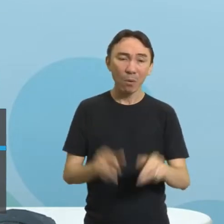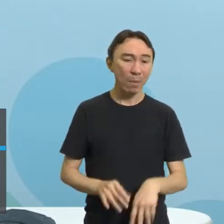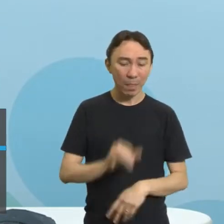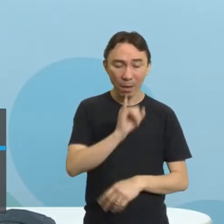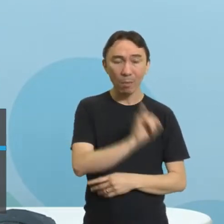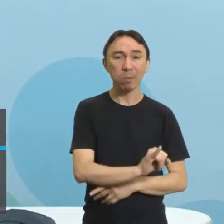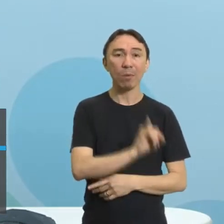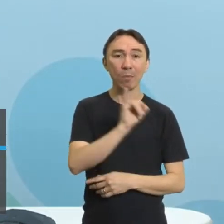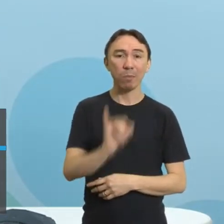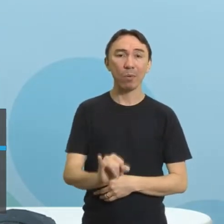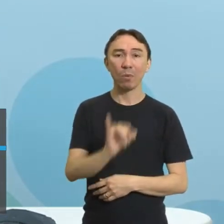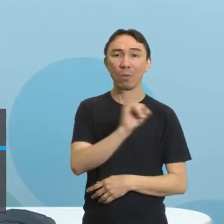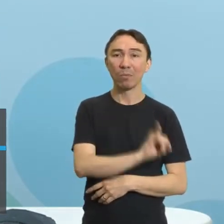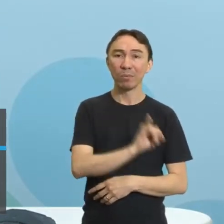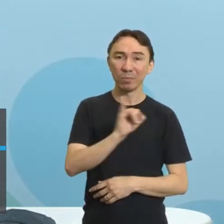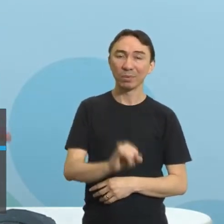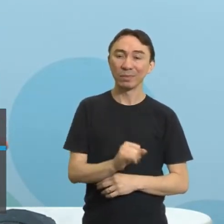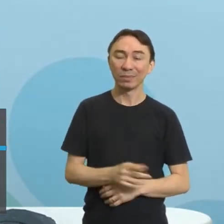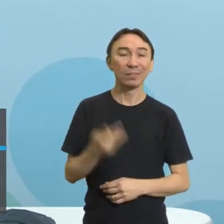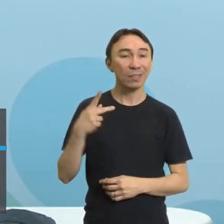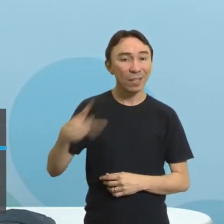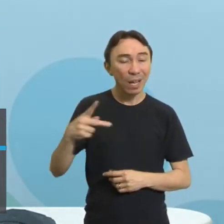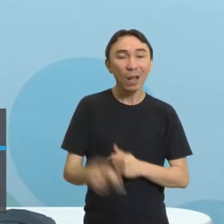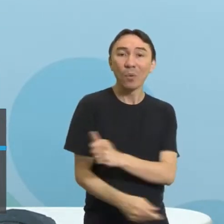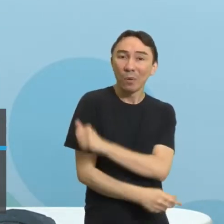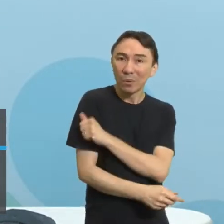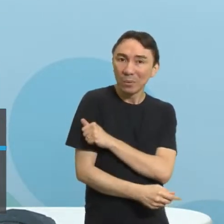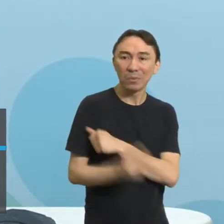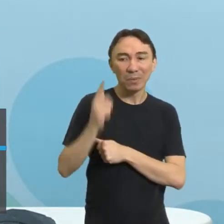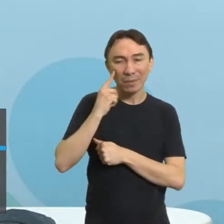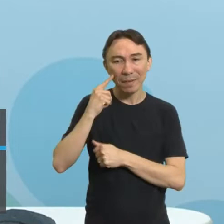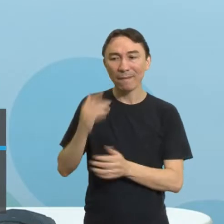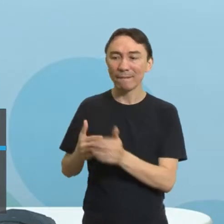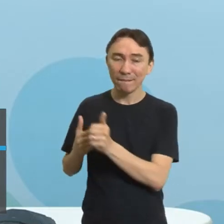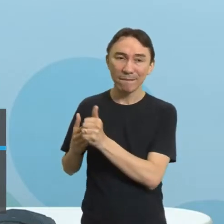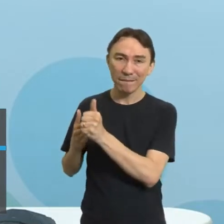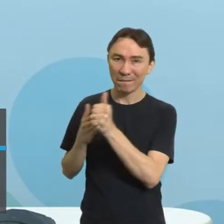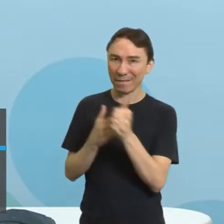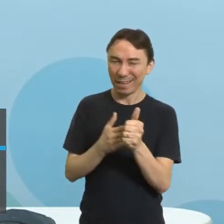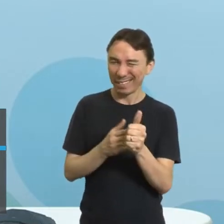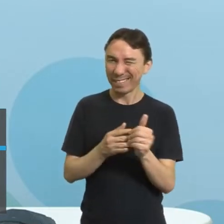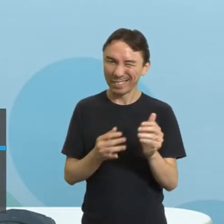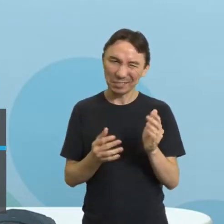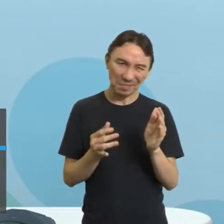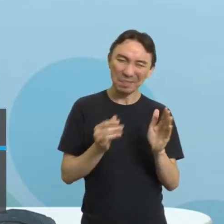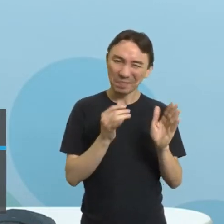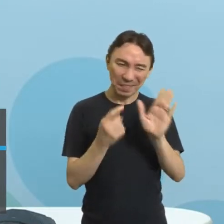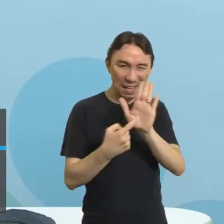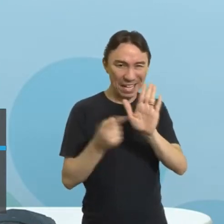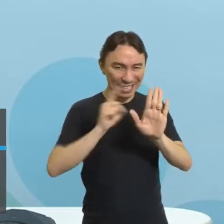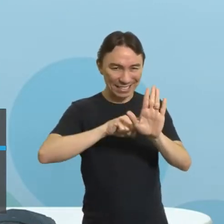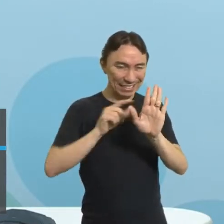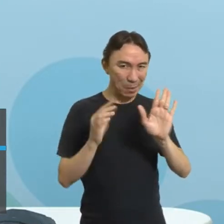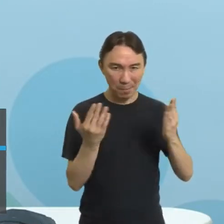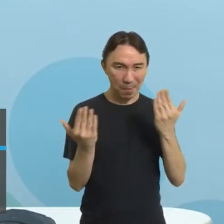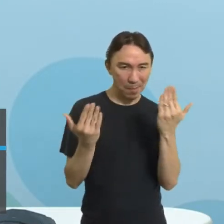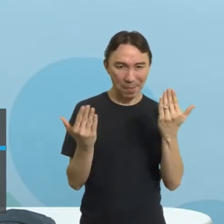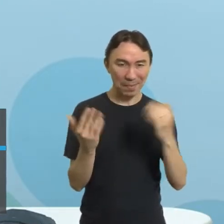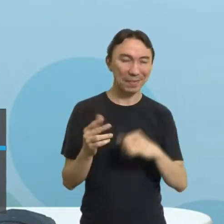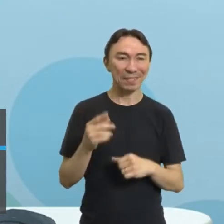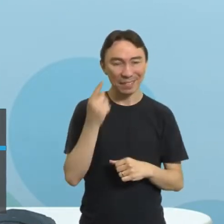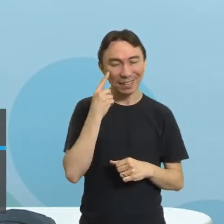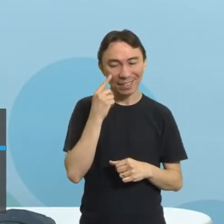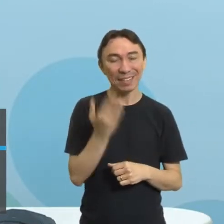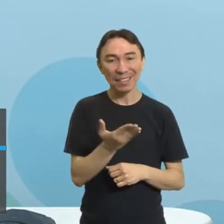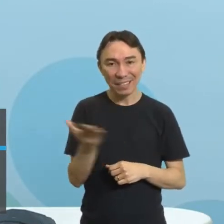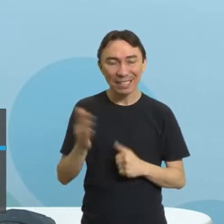levar o estudante, né, no papel de mergulhador, nessa analogia que a gente está estabelecendo aqui agora, mergulhador